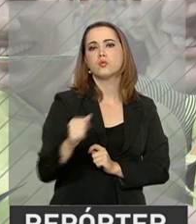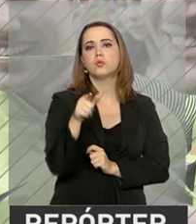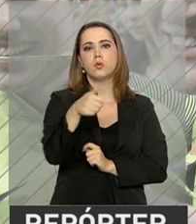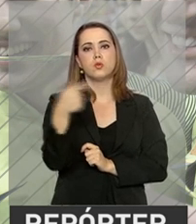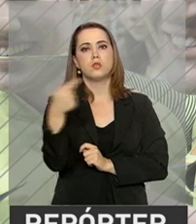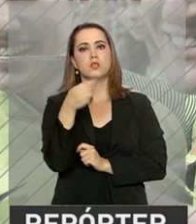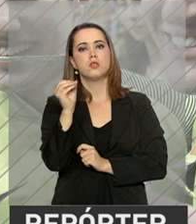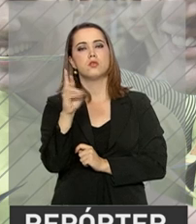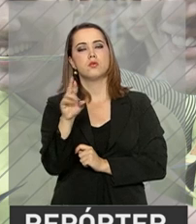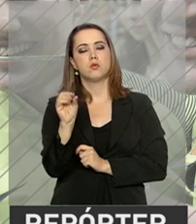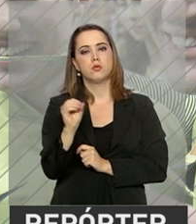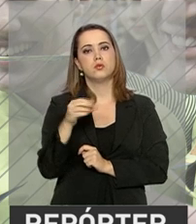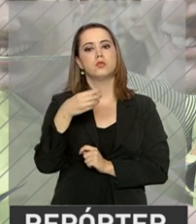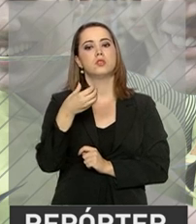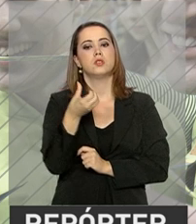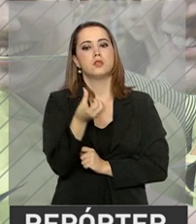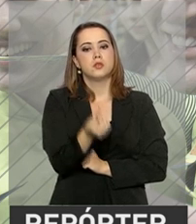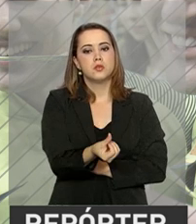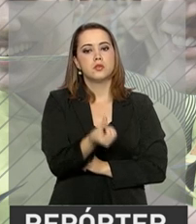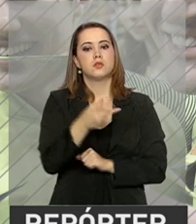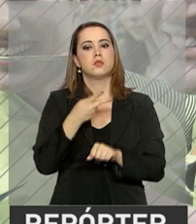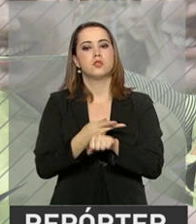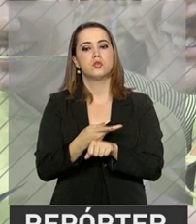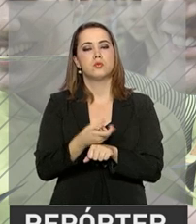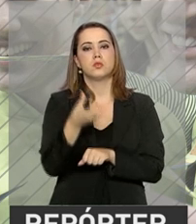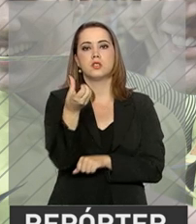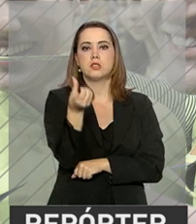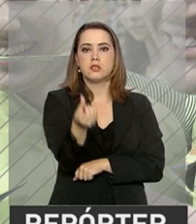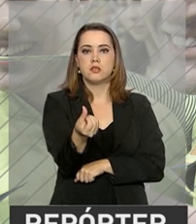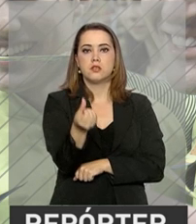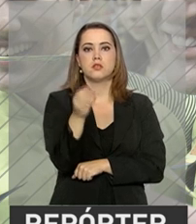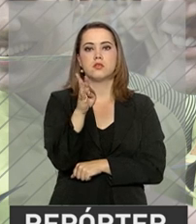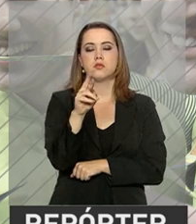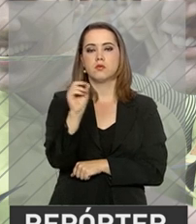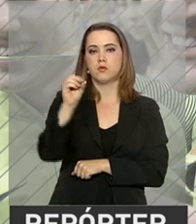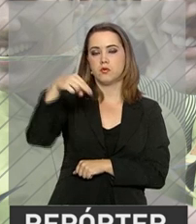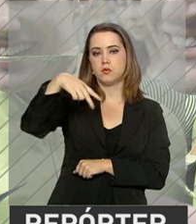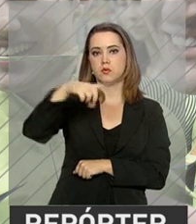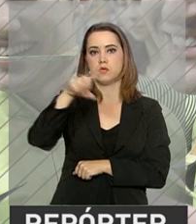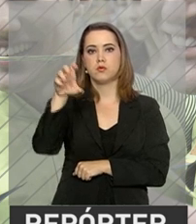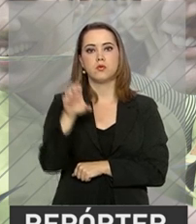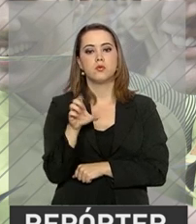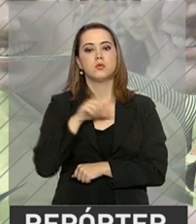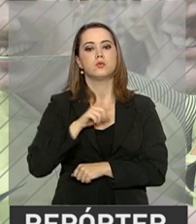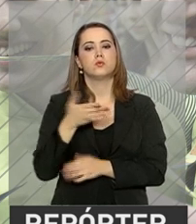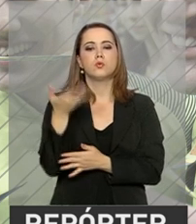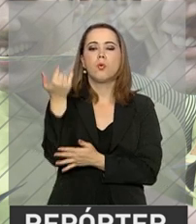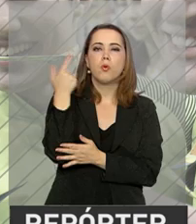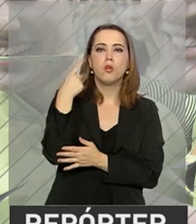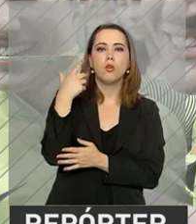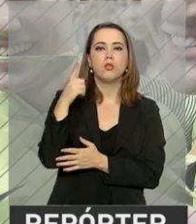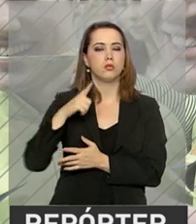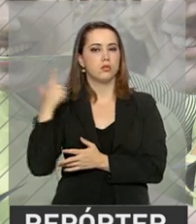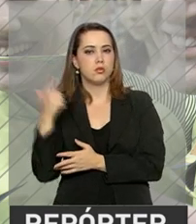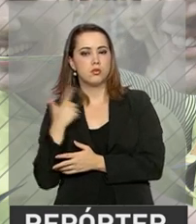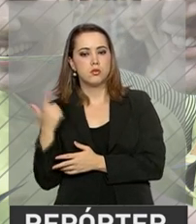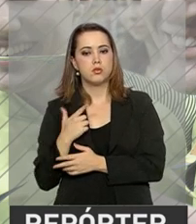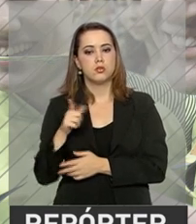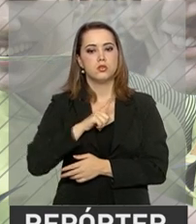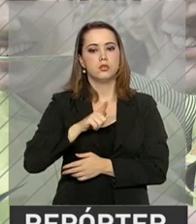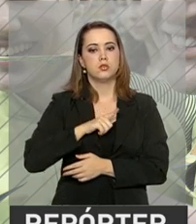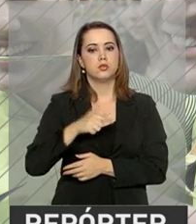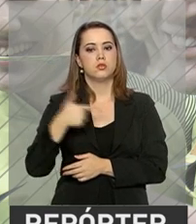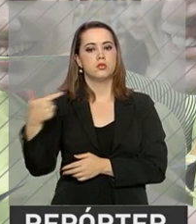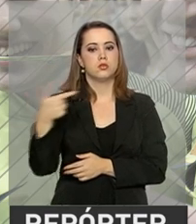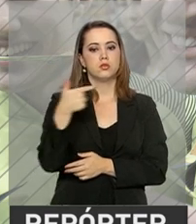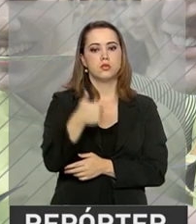de ouro, 6 de prata e 6 de bronze. Em Londres, terminamos em 22º, com 3 de ouro,